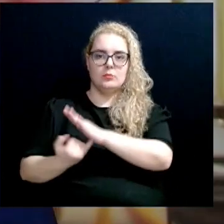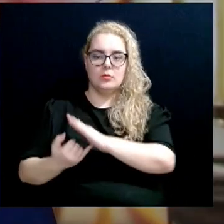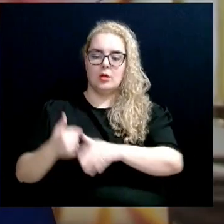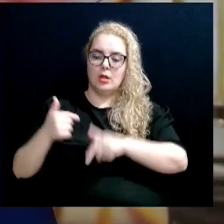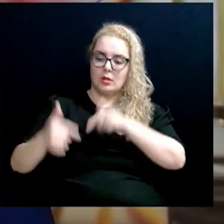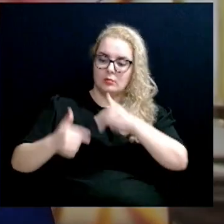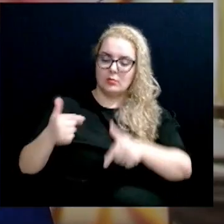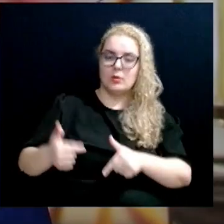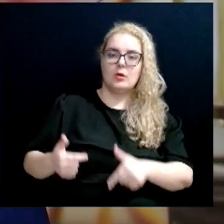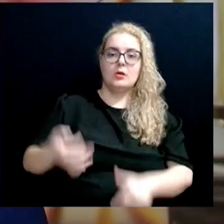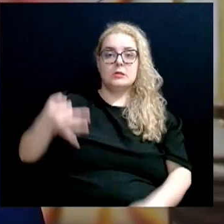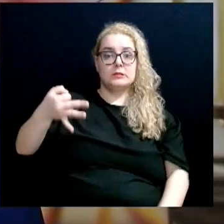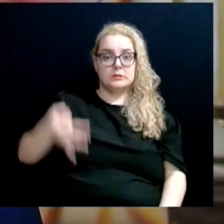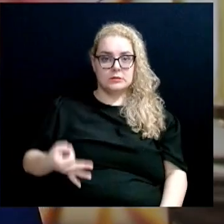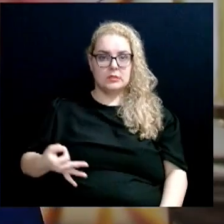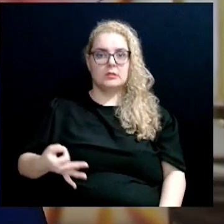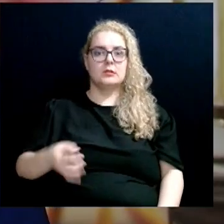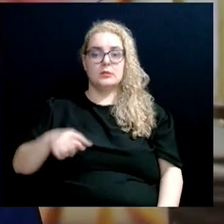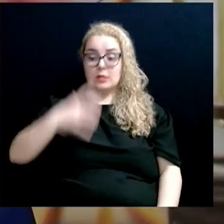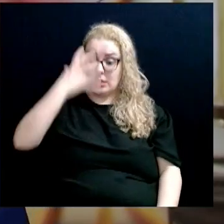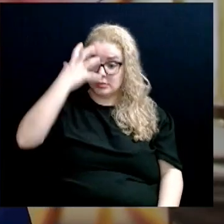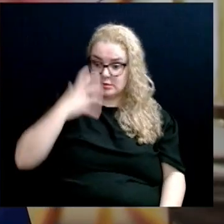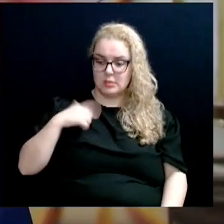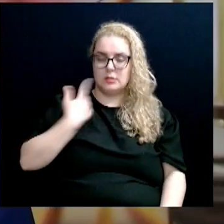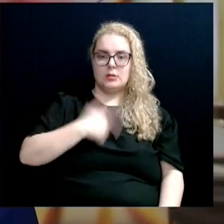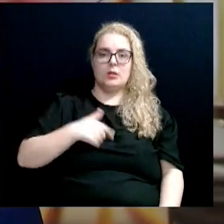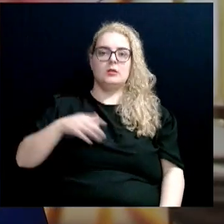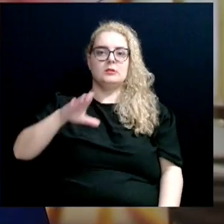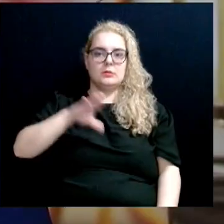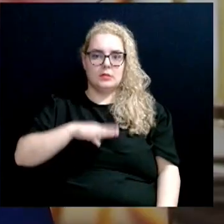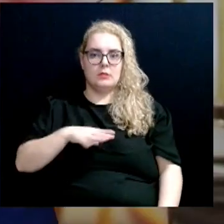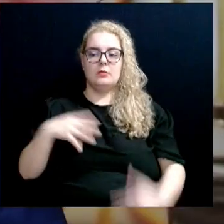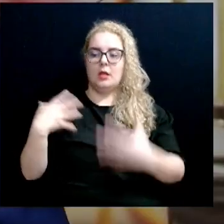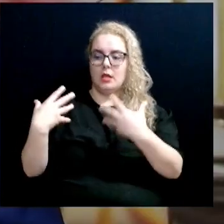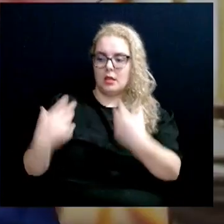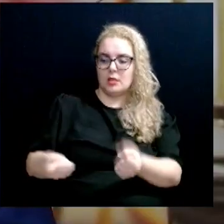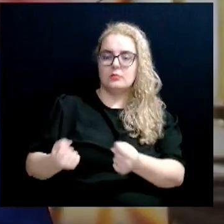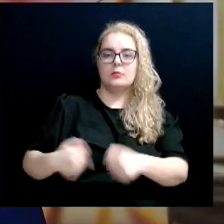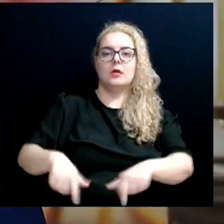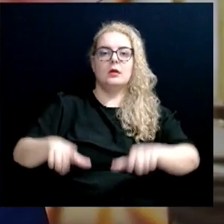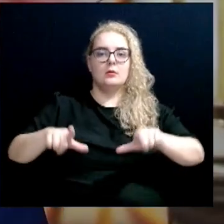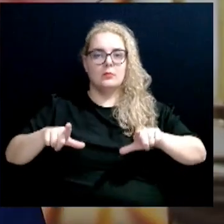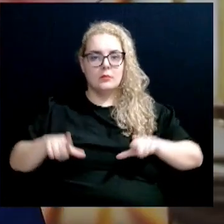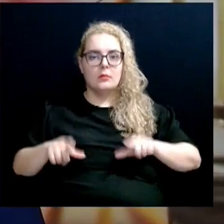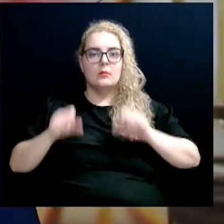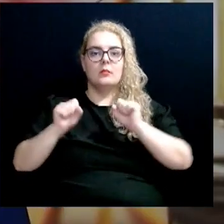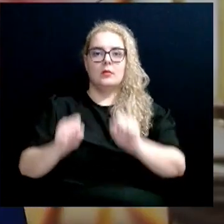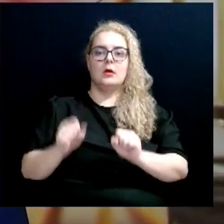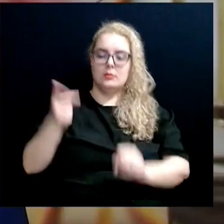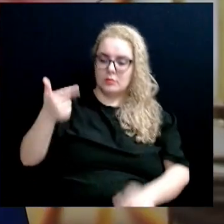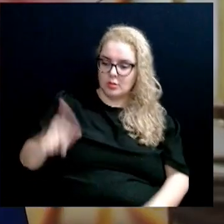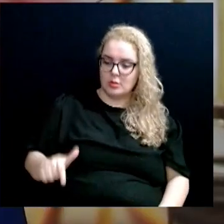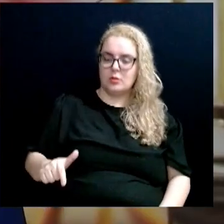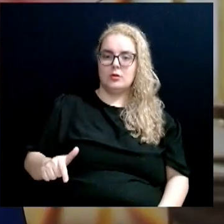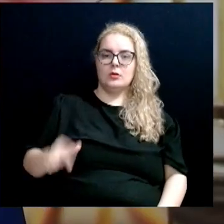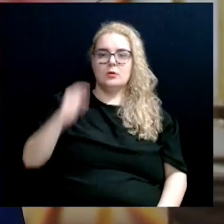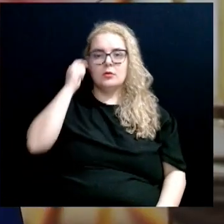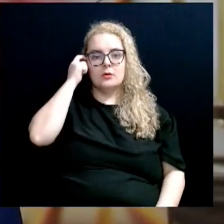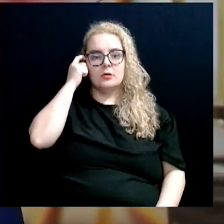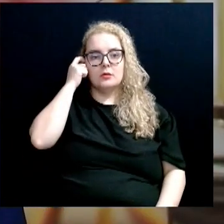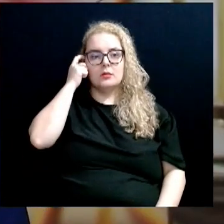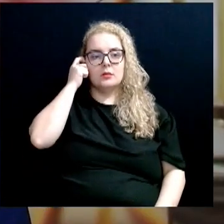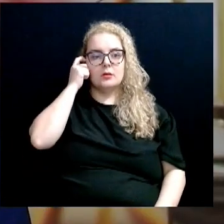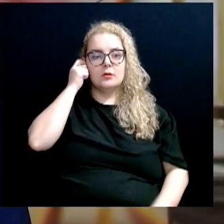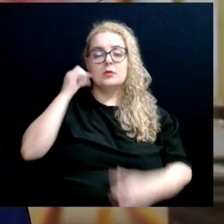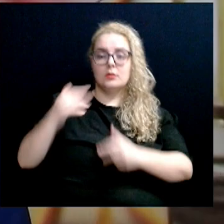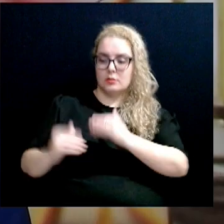que são sérias na nossa cidade, elas recebem esse título para poder dar continuidade naquilo que elas estão desenvolvendo no seu